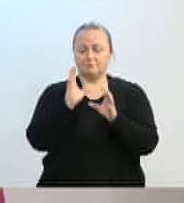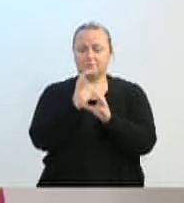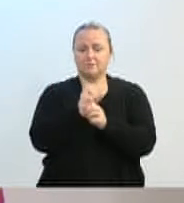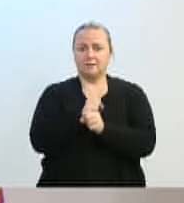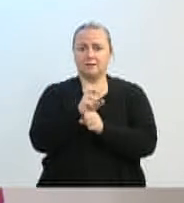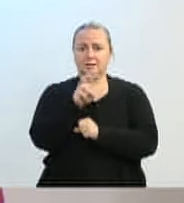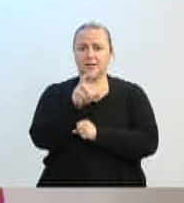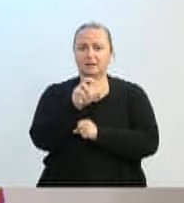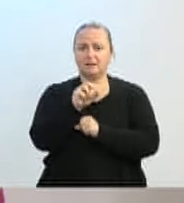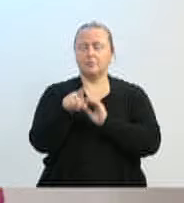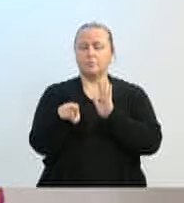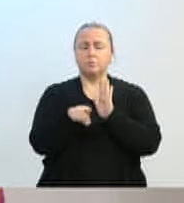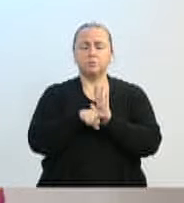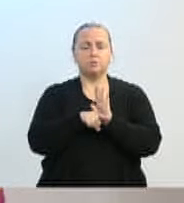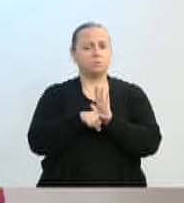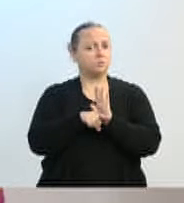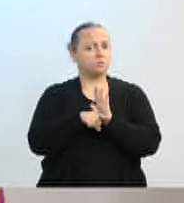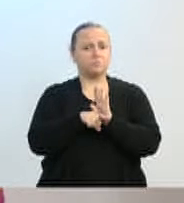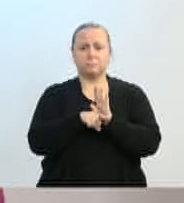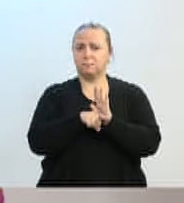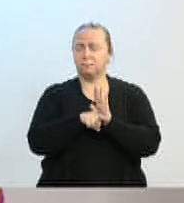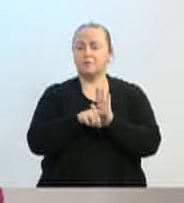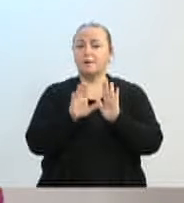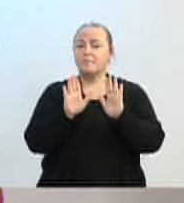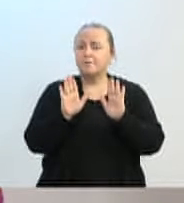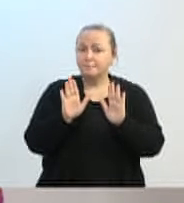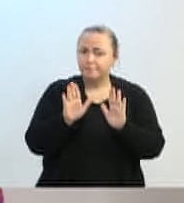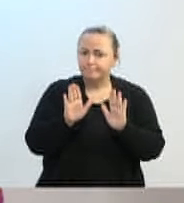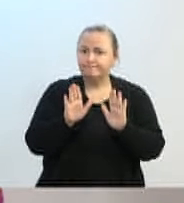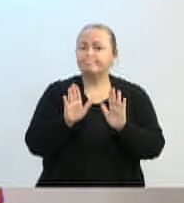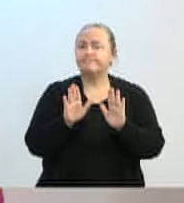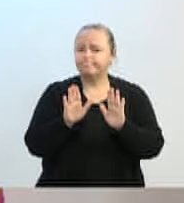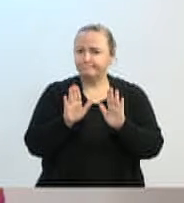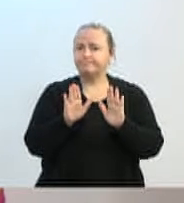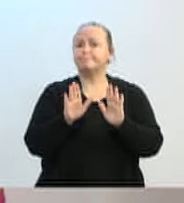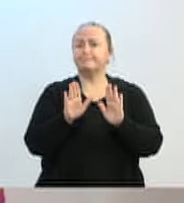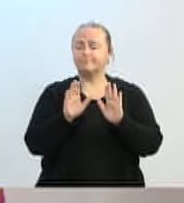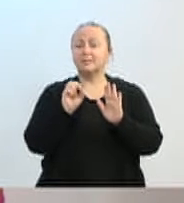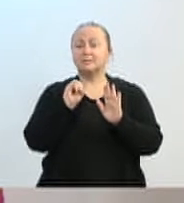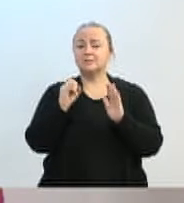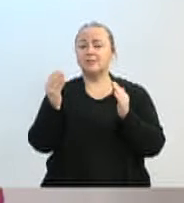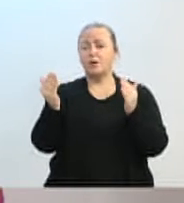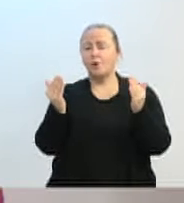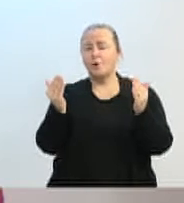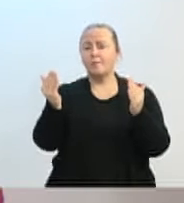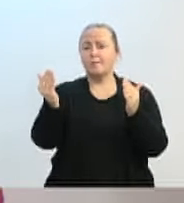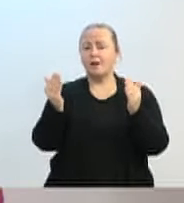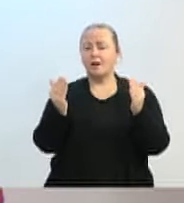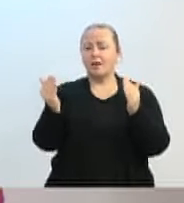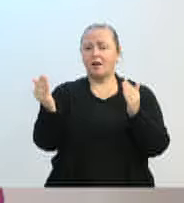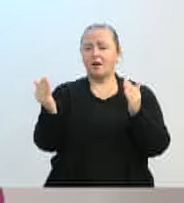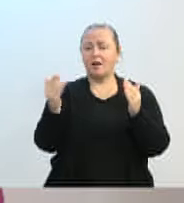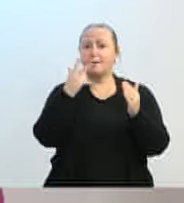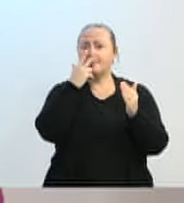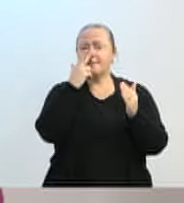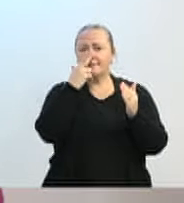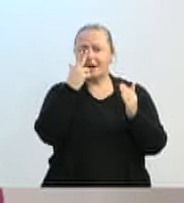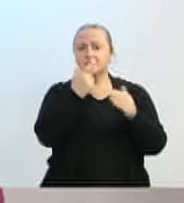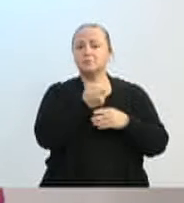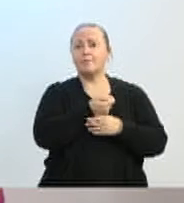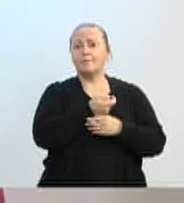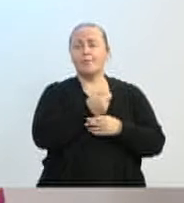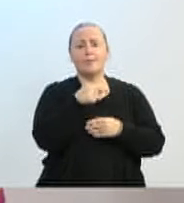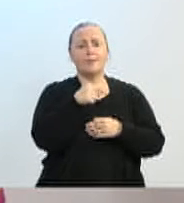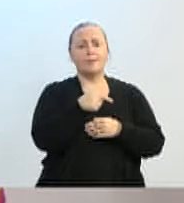negativo, presidente Egídio, Blumenau ainda se destaca. Blumenau é a cidade com mais de 100 mil